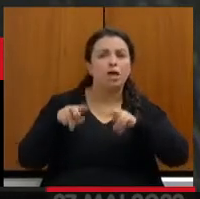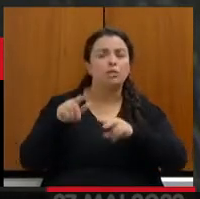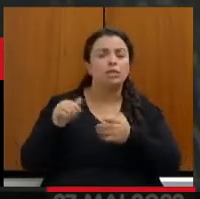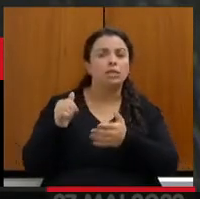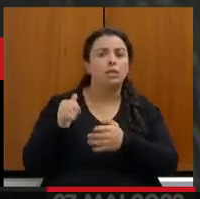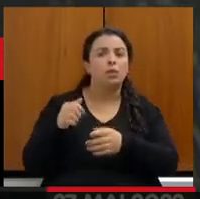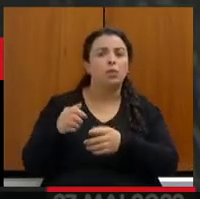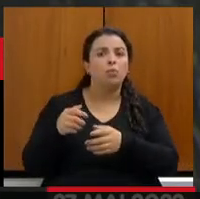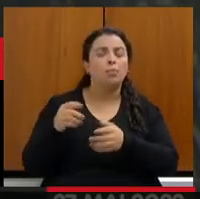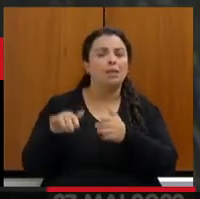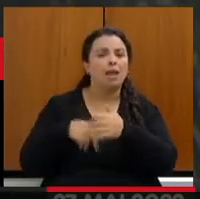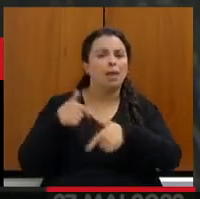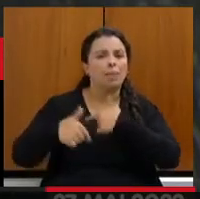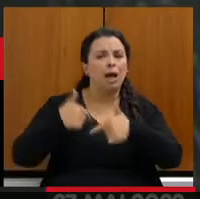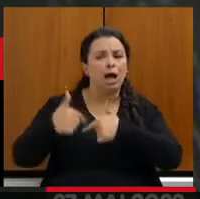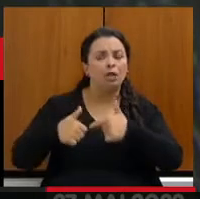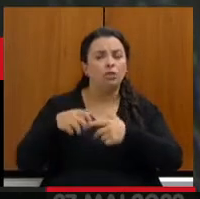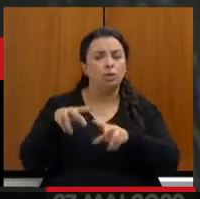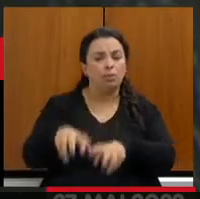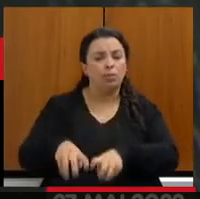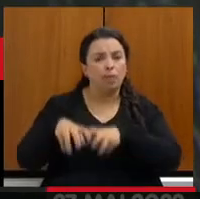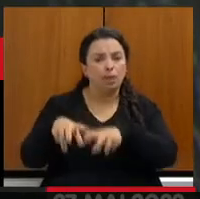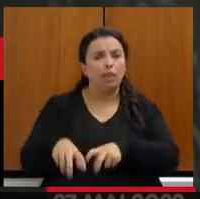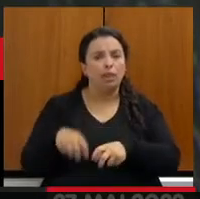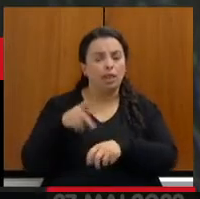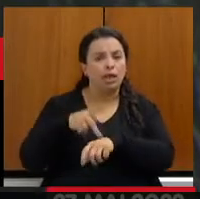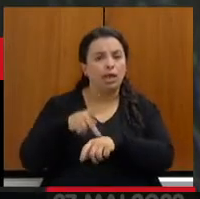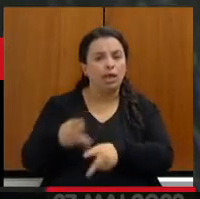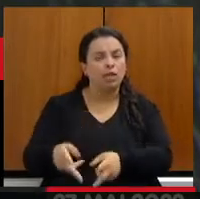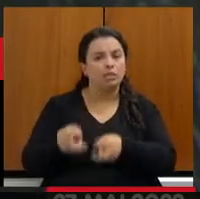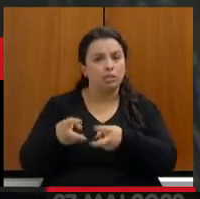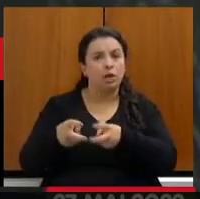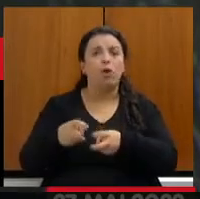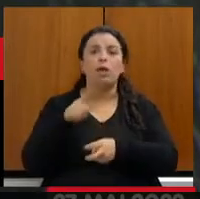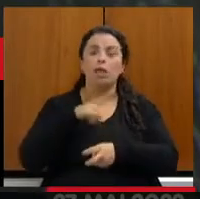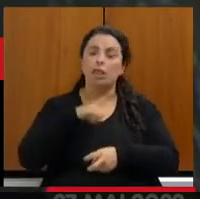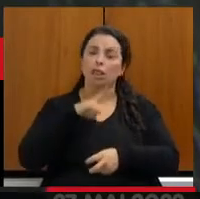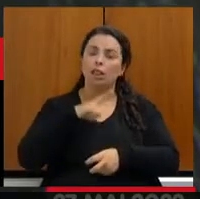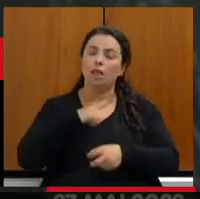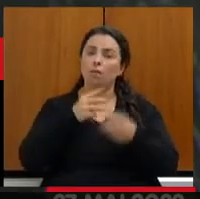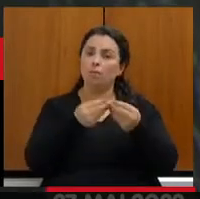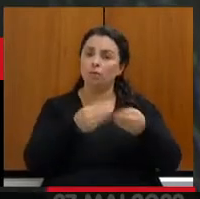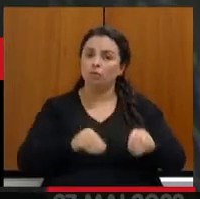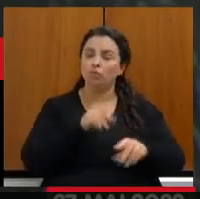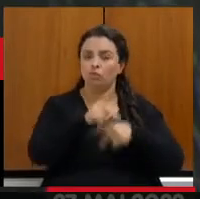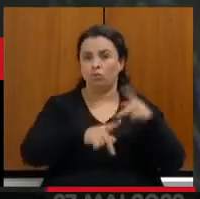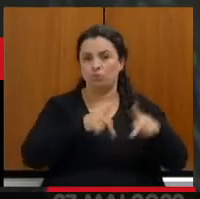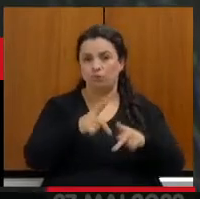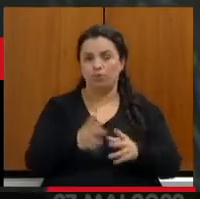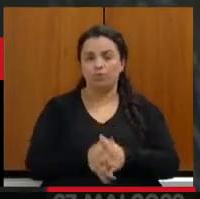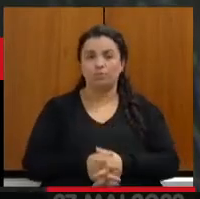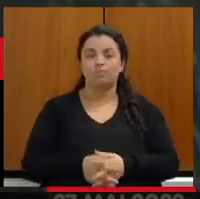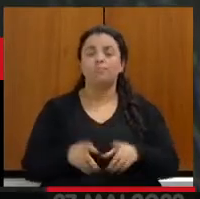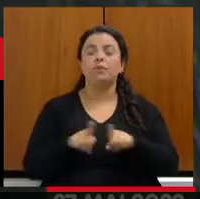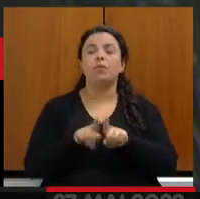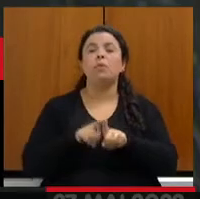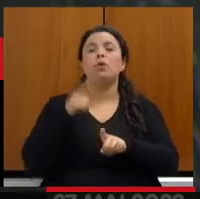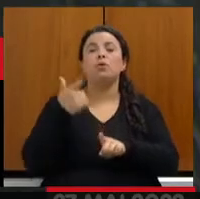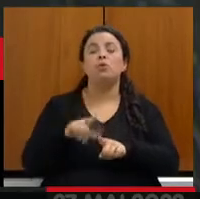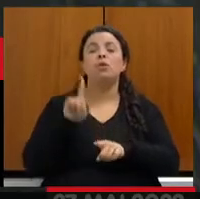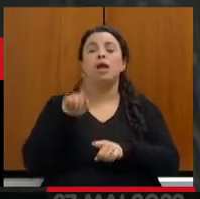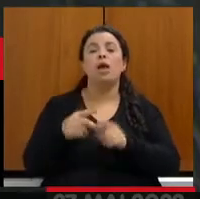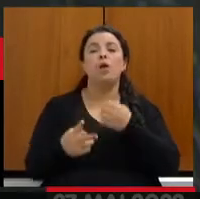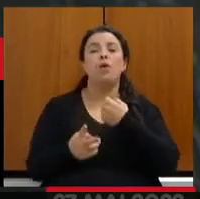decidido que traz uma ameaça muito grande aos nossos povos a outra questão que eu trago aqui é o verbo esperançar